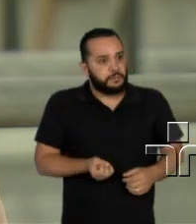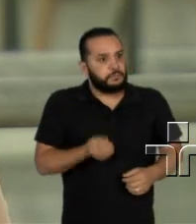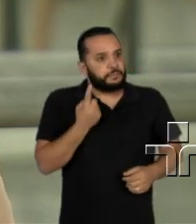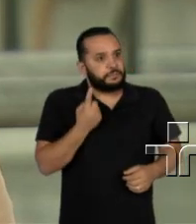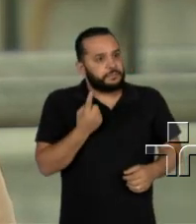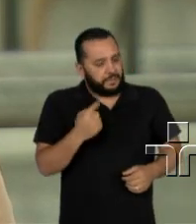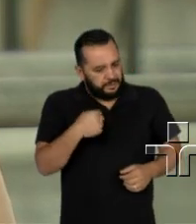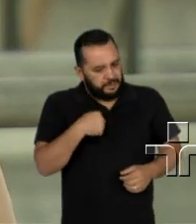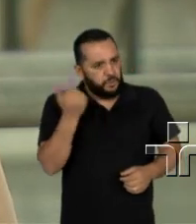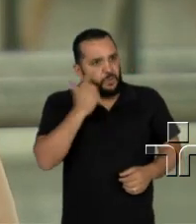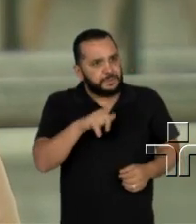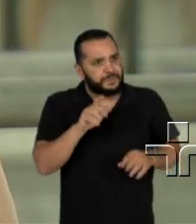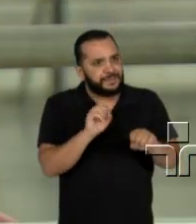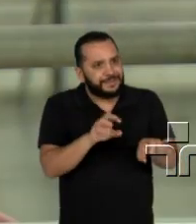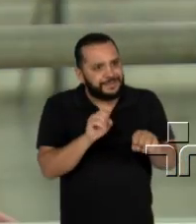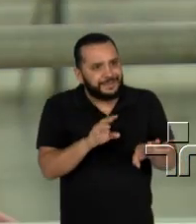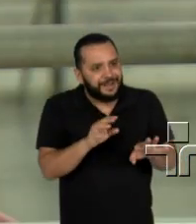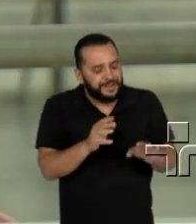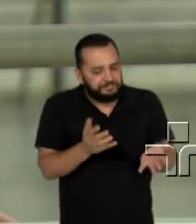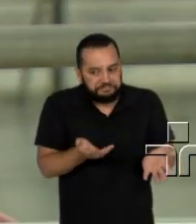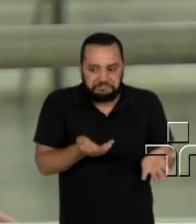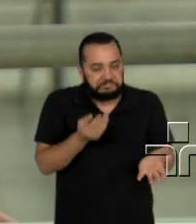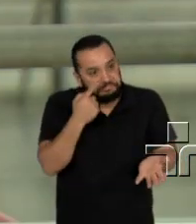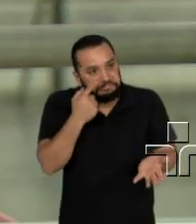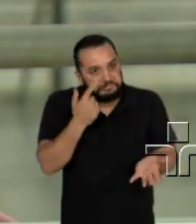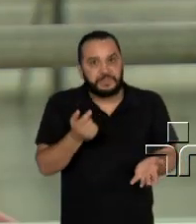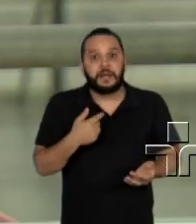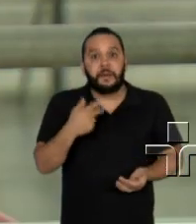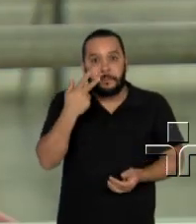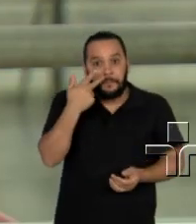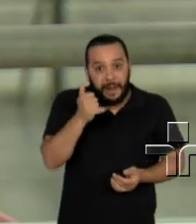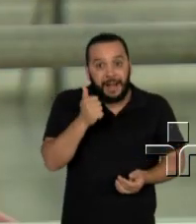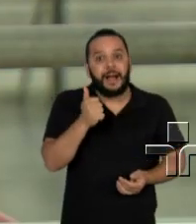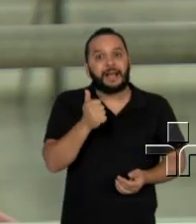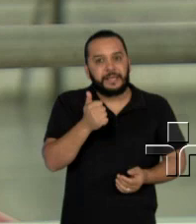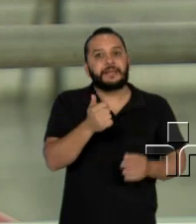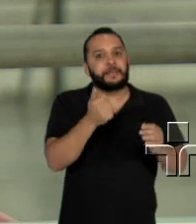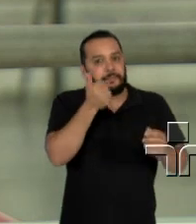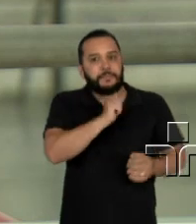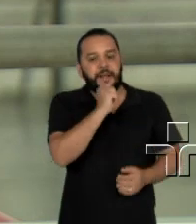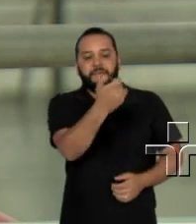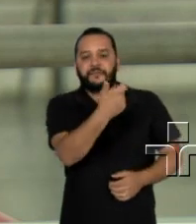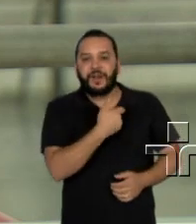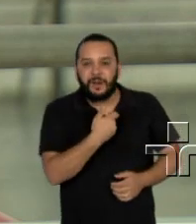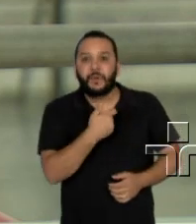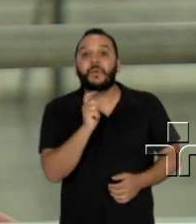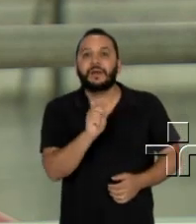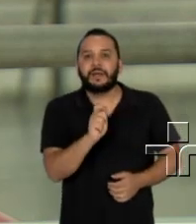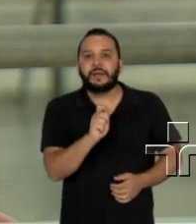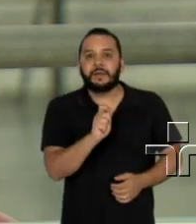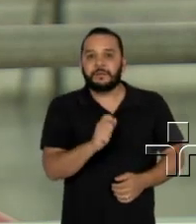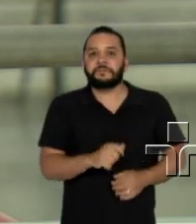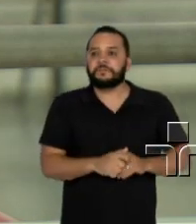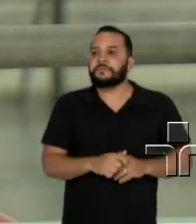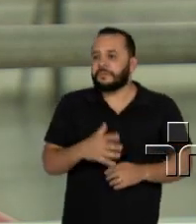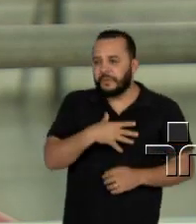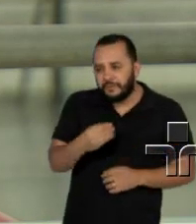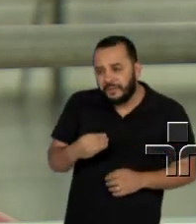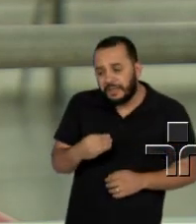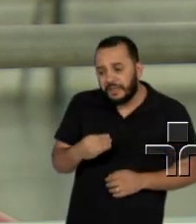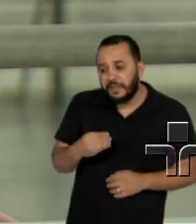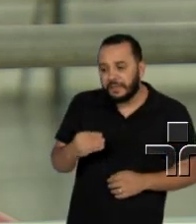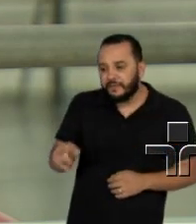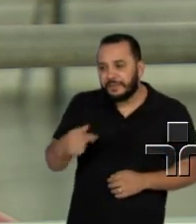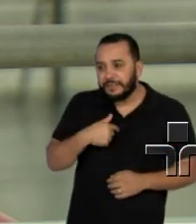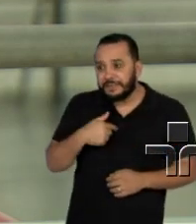irmã mas será que eu sou capaz né e foi aí que meus pais falaram as palavras mais sábias que ouvi na minha vida eles falaram filha nunca